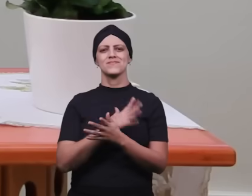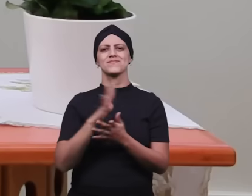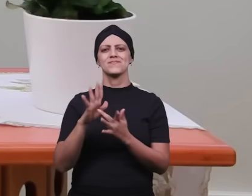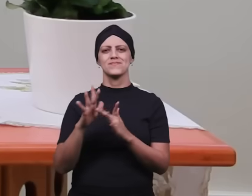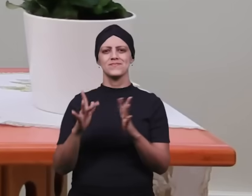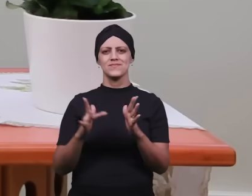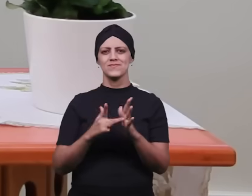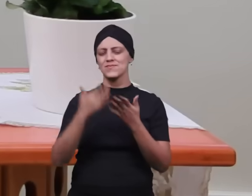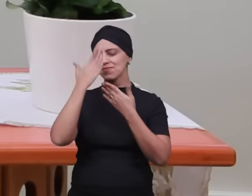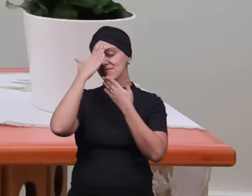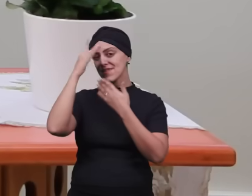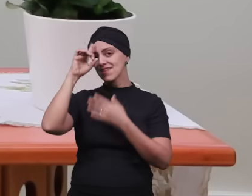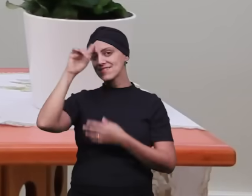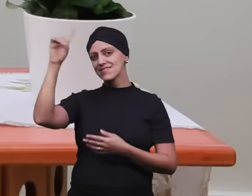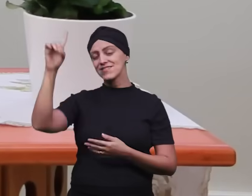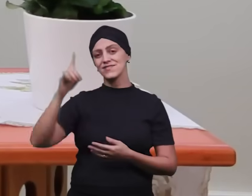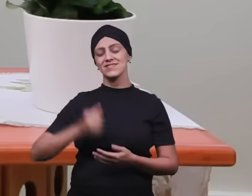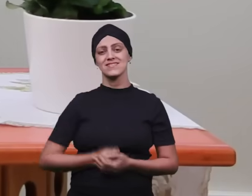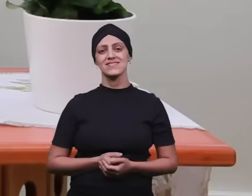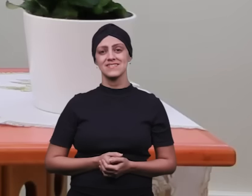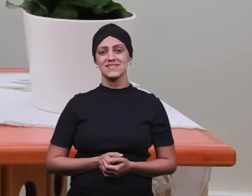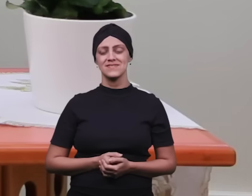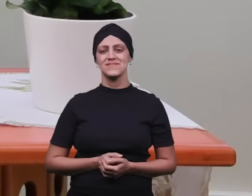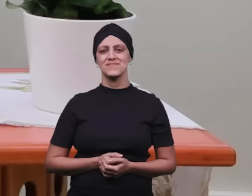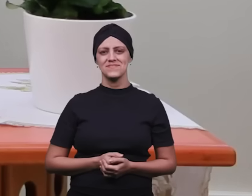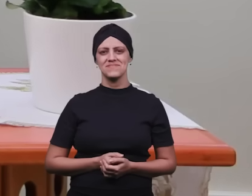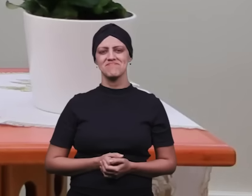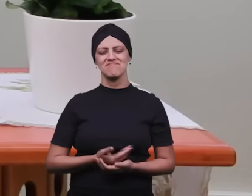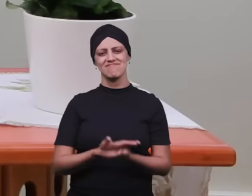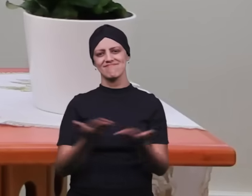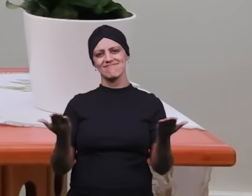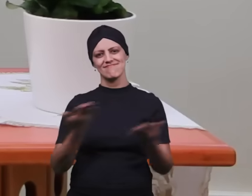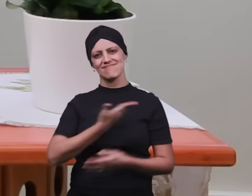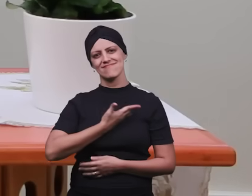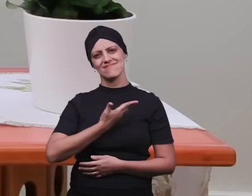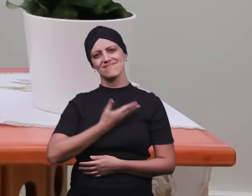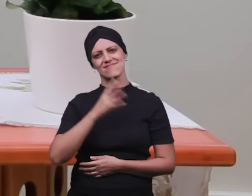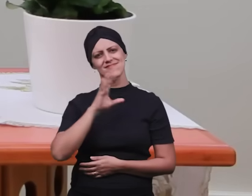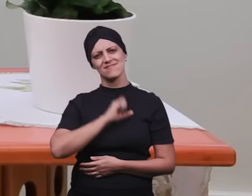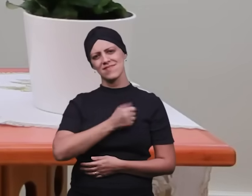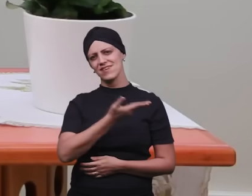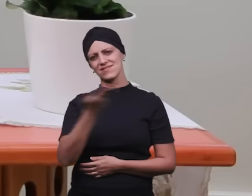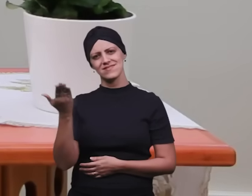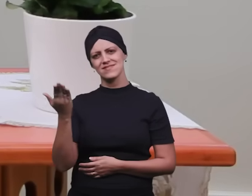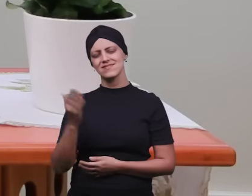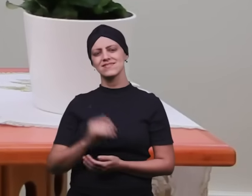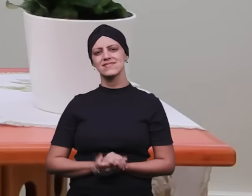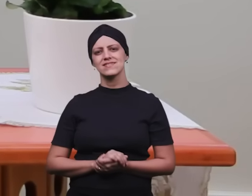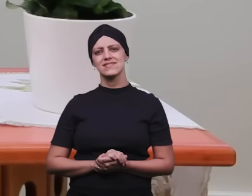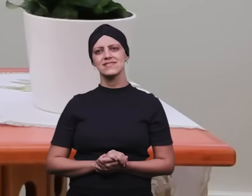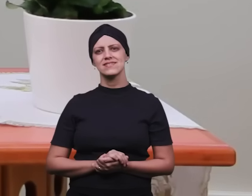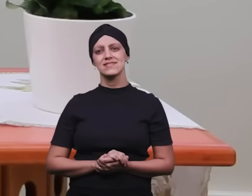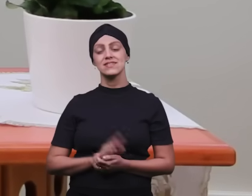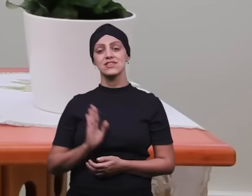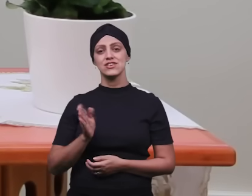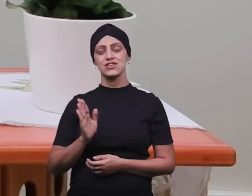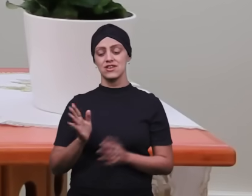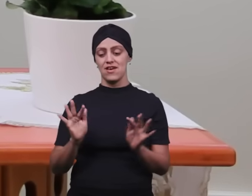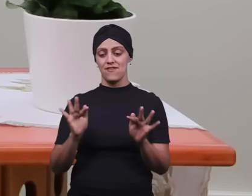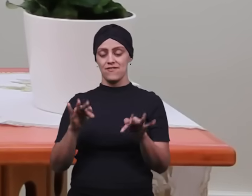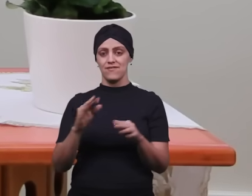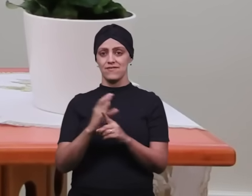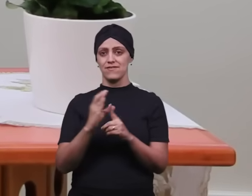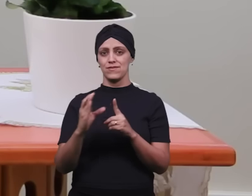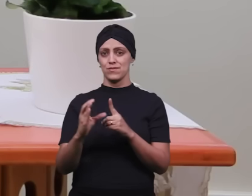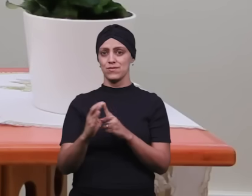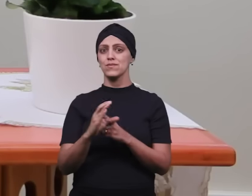Glória a Jesus, graças a Deus. Meus amigos, meus amados, igreja amada, nós estamos chegando ao